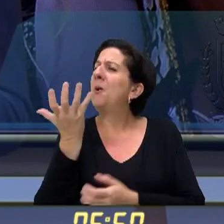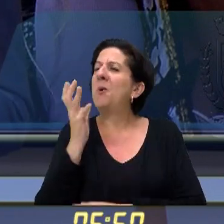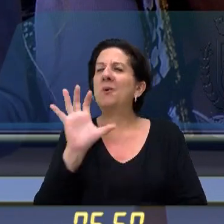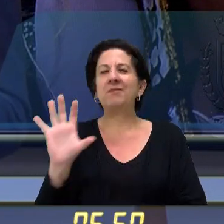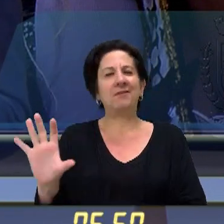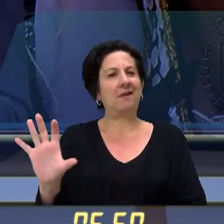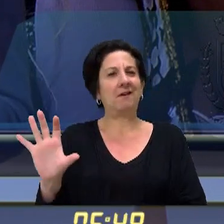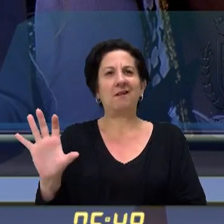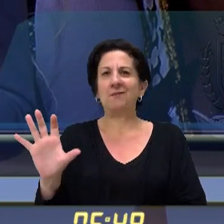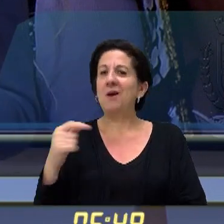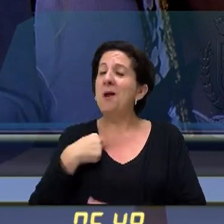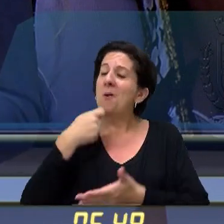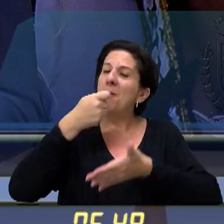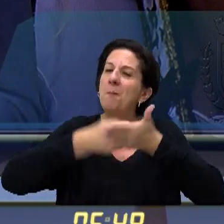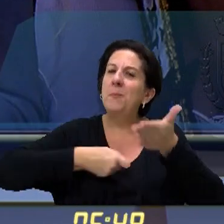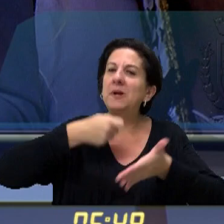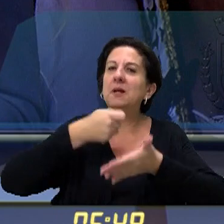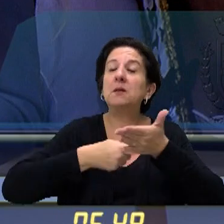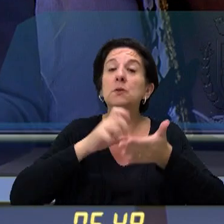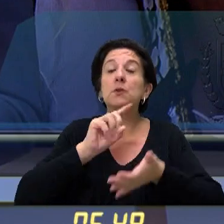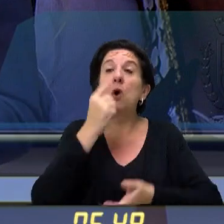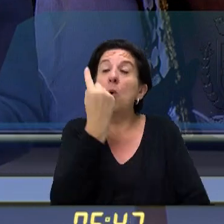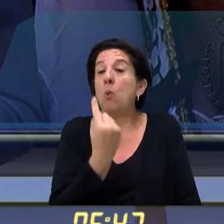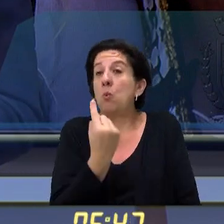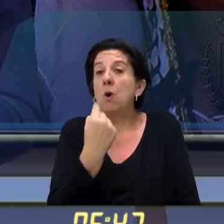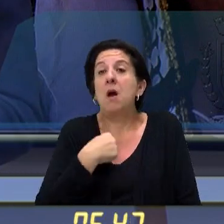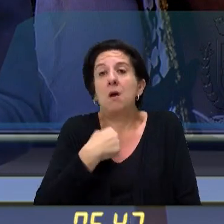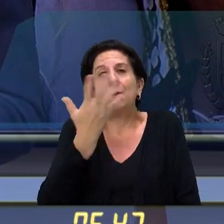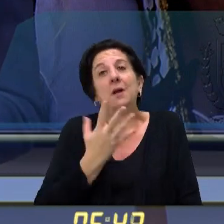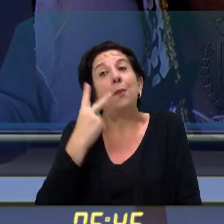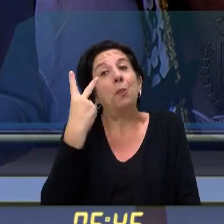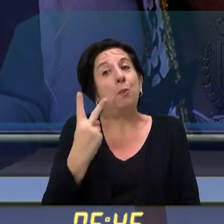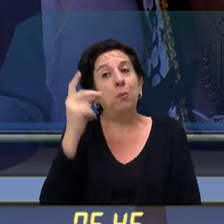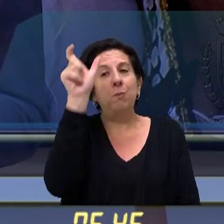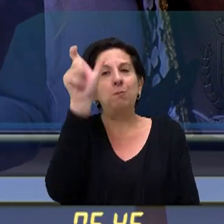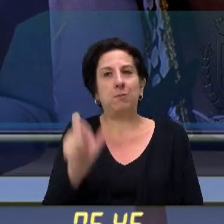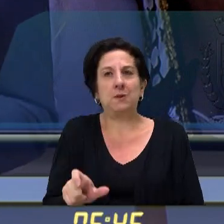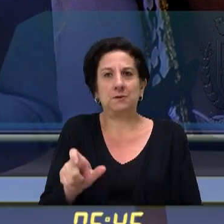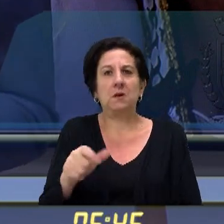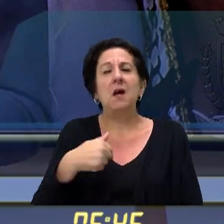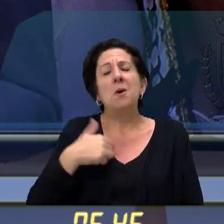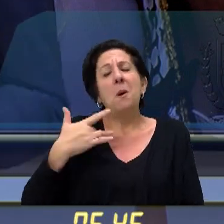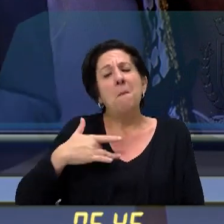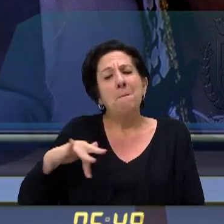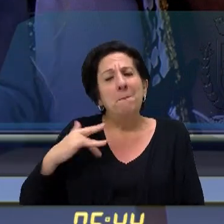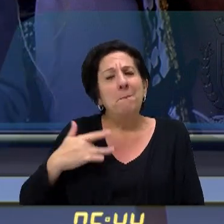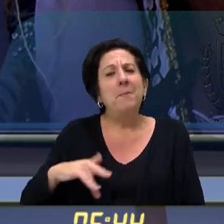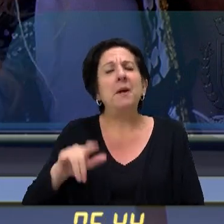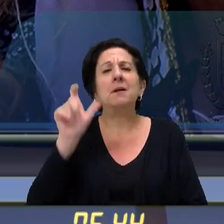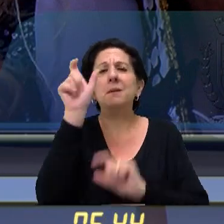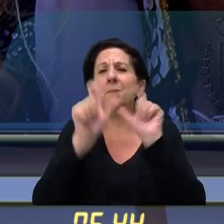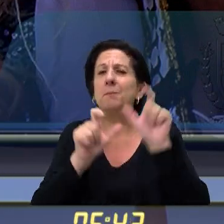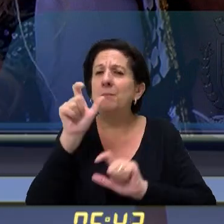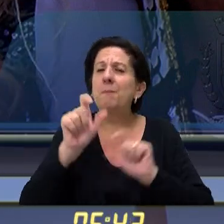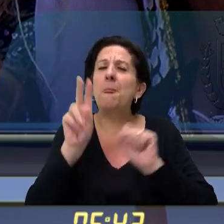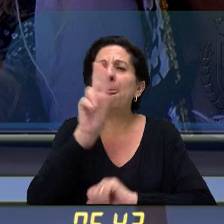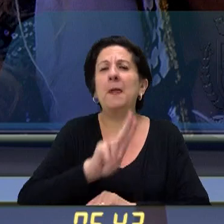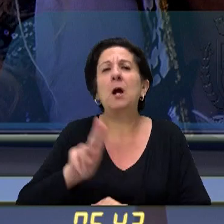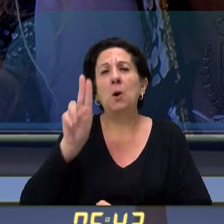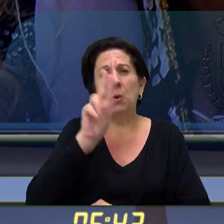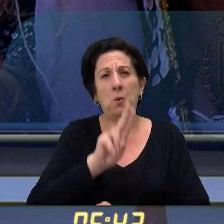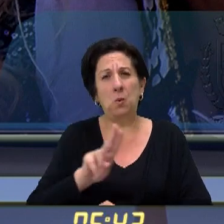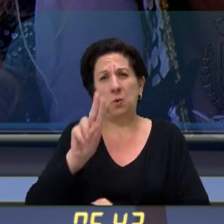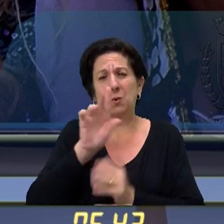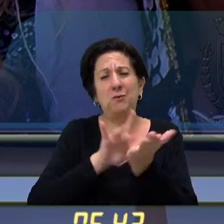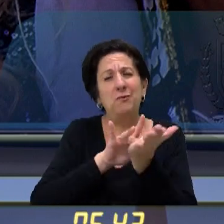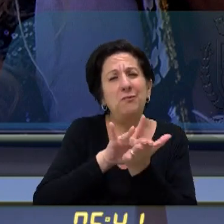contrário. Se eu estou brigando é porque só vai um, eu queria que fossem dois. E eu tenho pena que tem pessoas que usam este